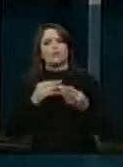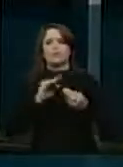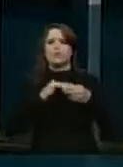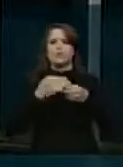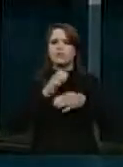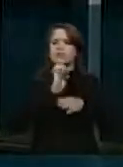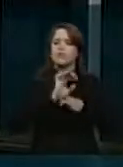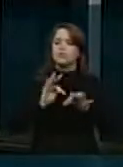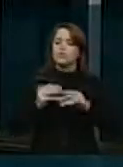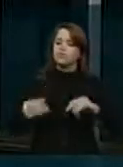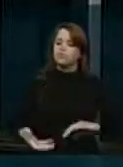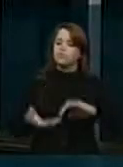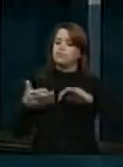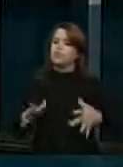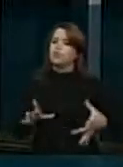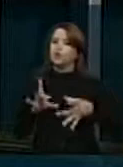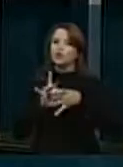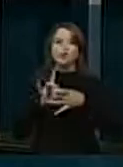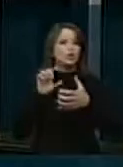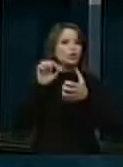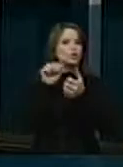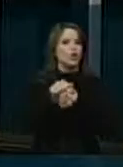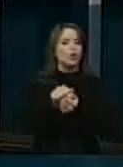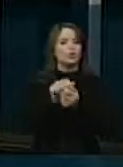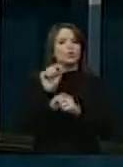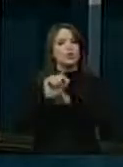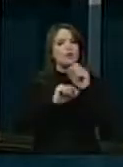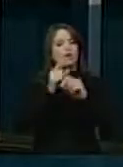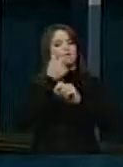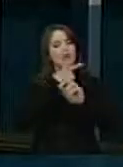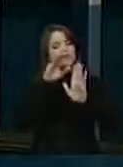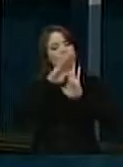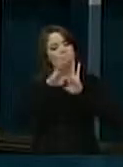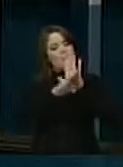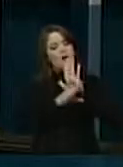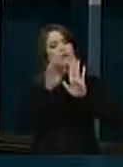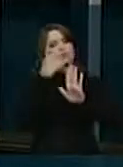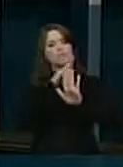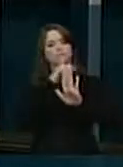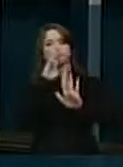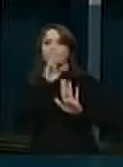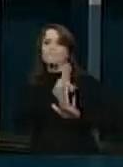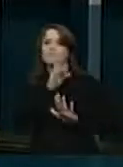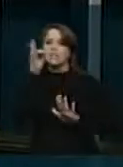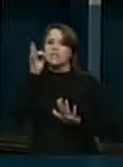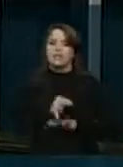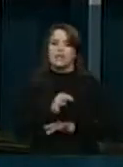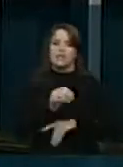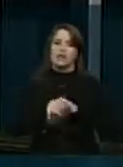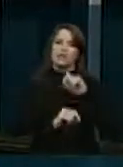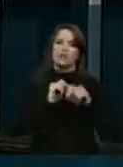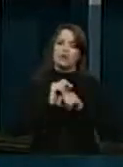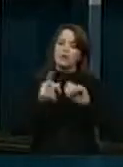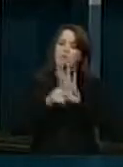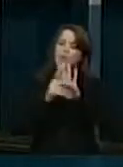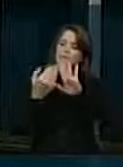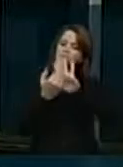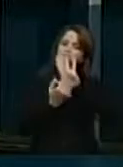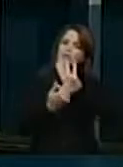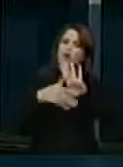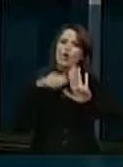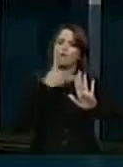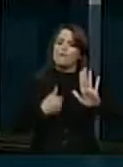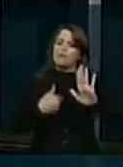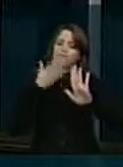incluindo o nosso Parlamento, o nosso Congresso Nacional, para que essas medidas sejam eficazes, para que essas medidas possam